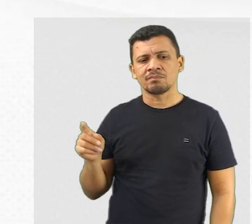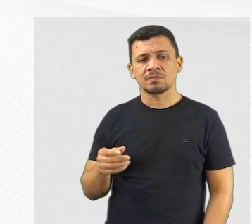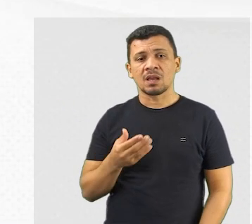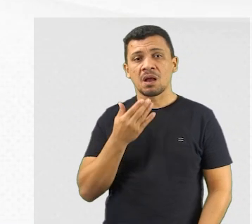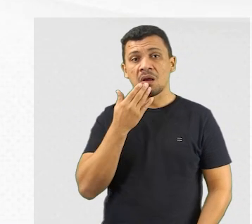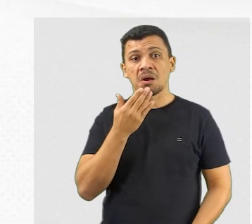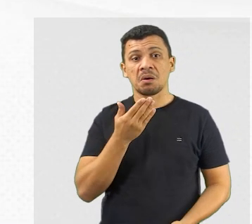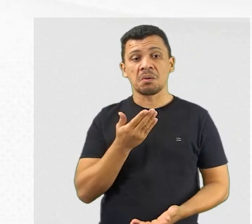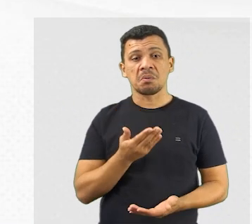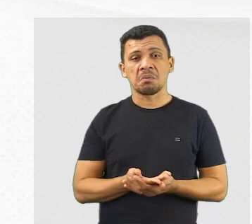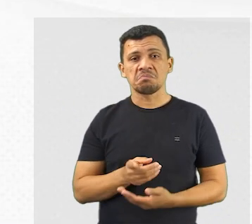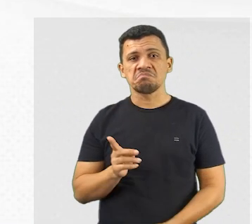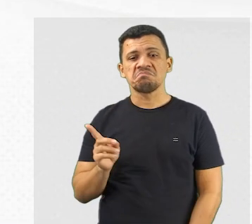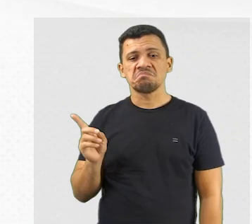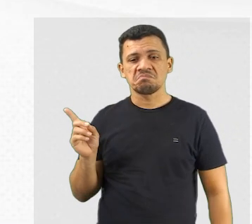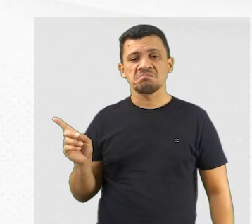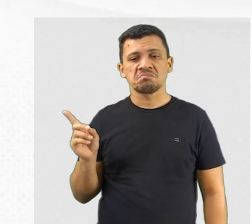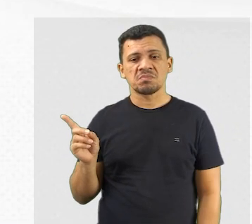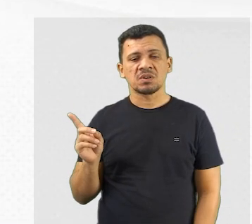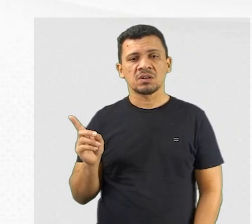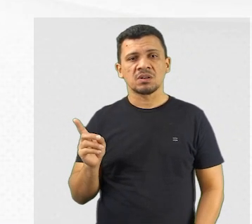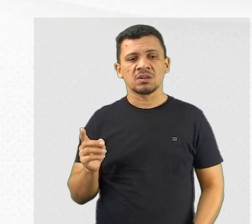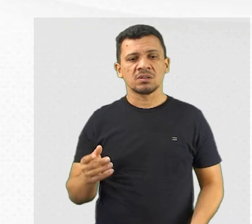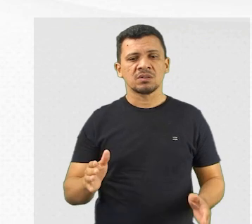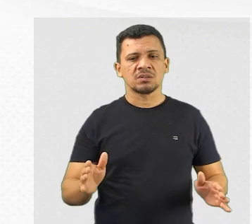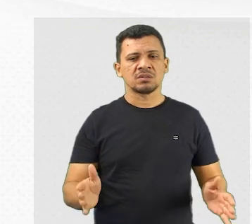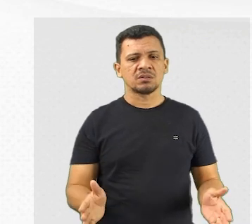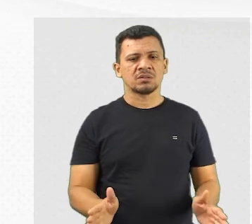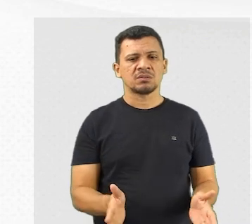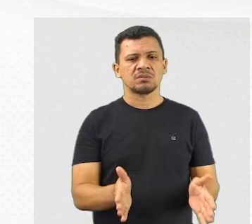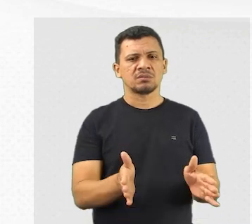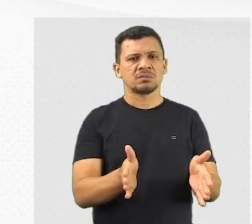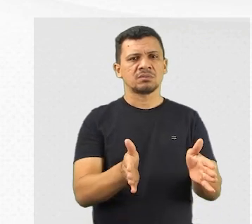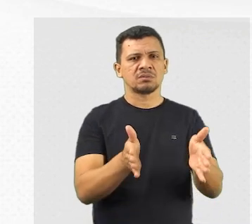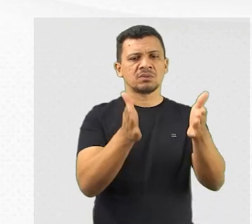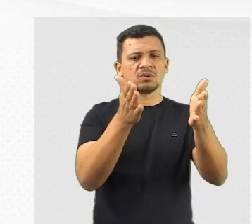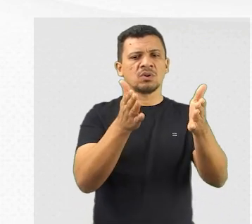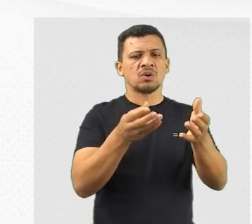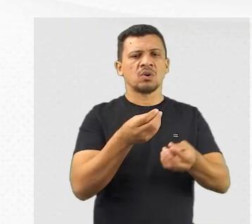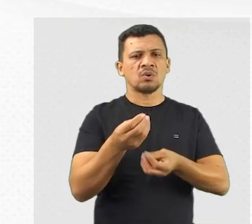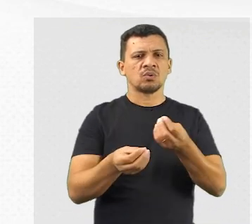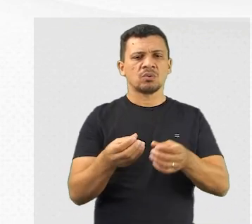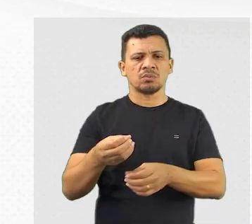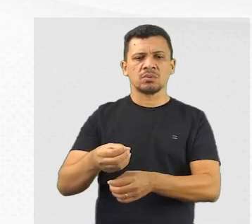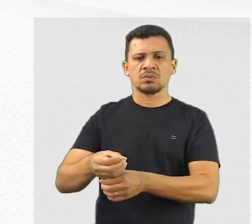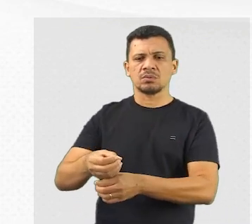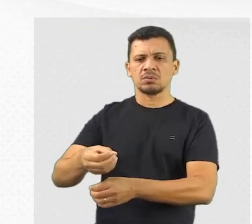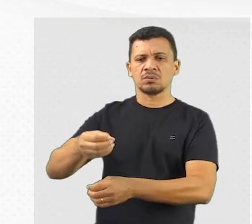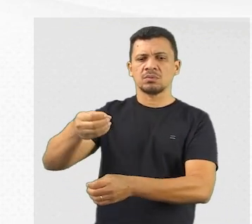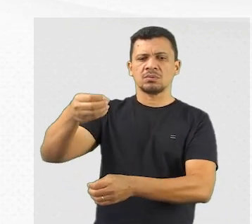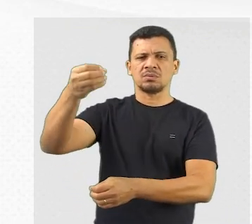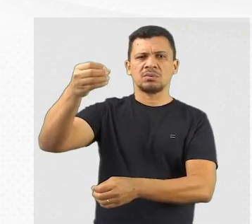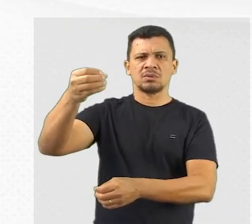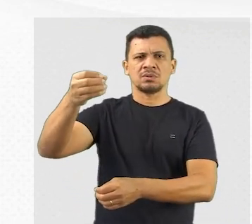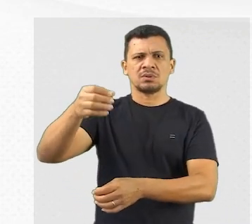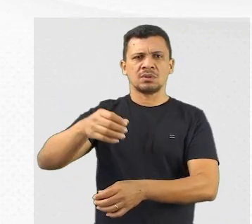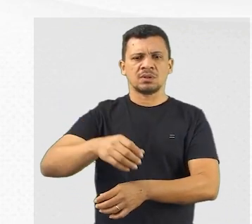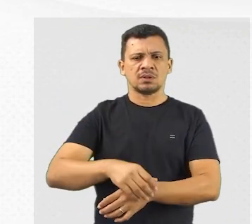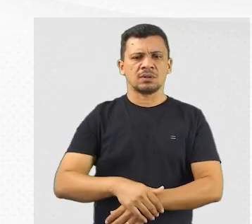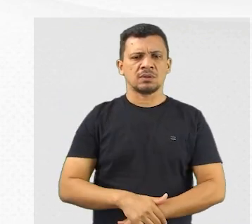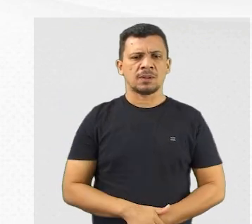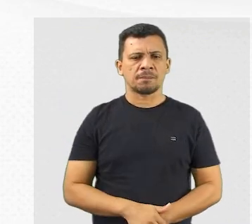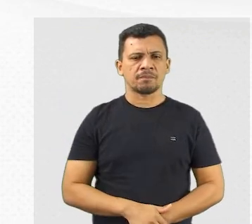Caramba, isso é fabuloso. Produção de estátuas em tamanho natural. Bustos, colunas, arcos, relevos. Isso aí vai